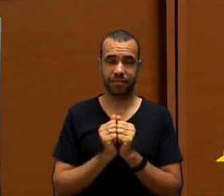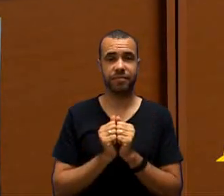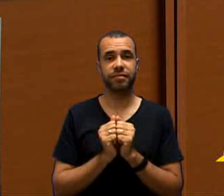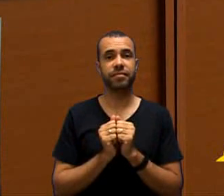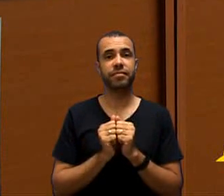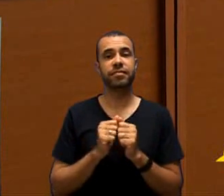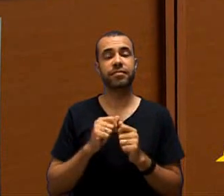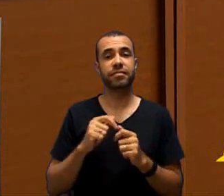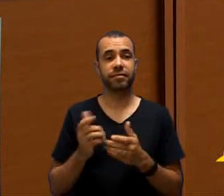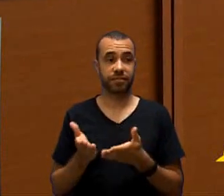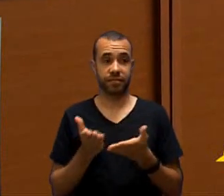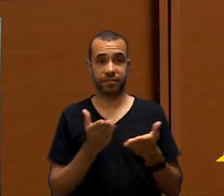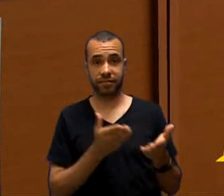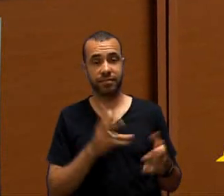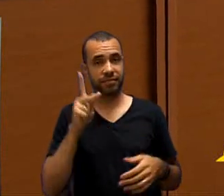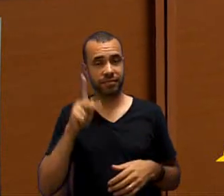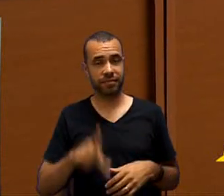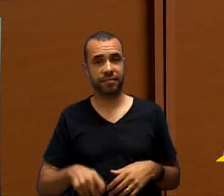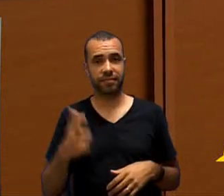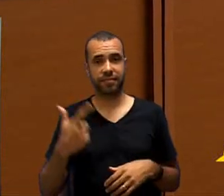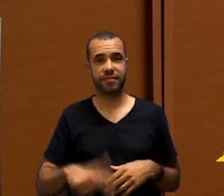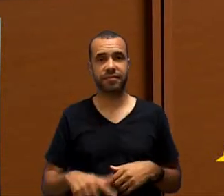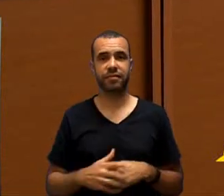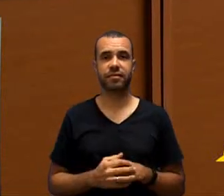E passo a palavra à senhora presidenta novamente.